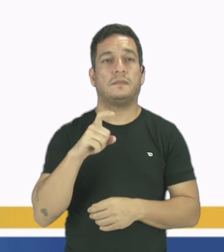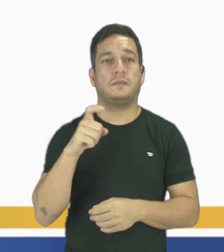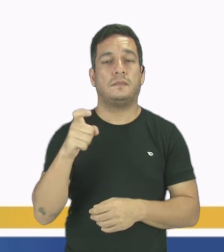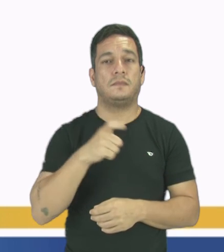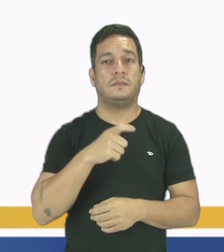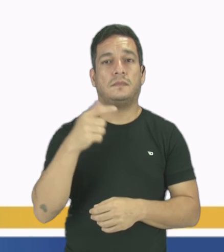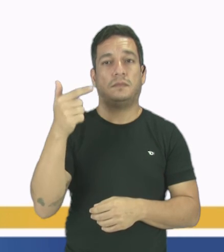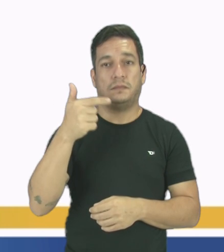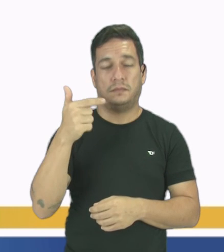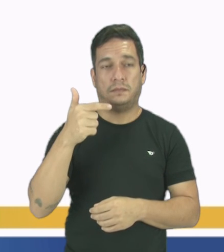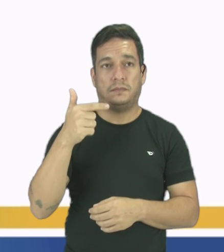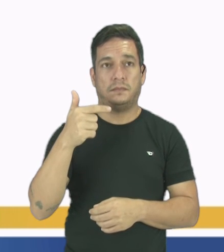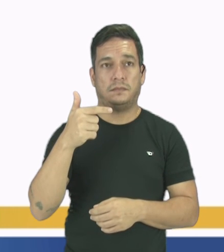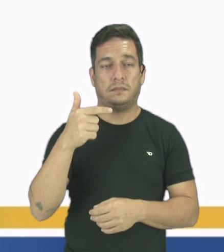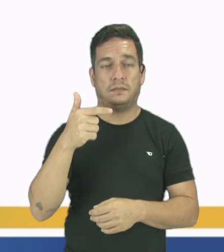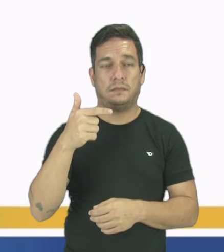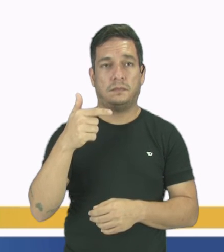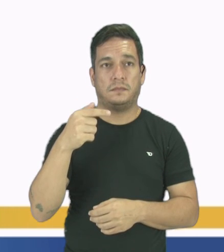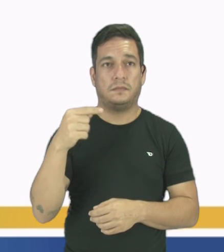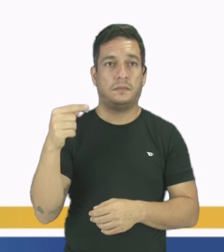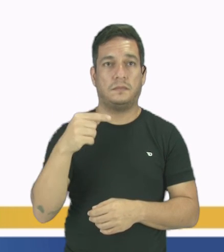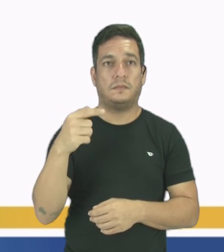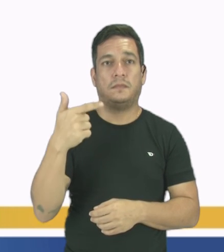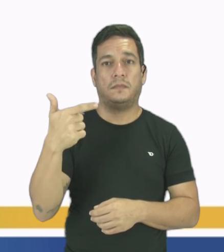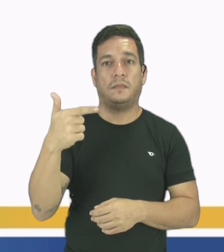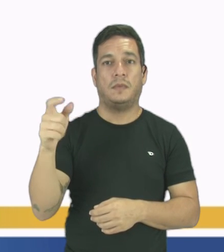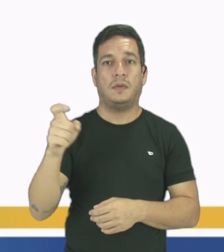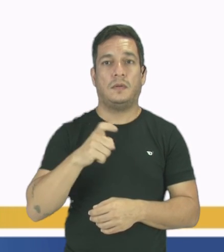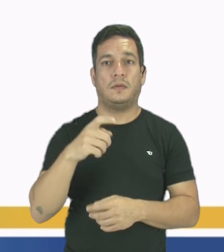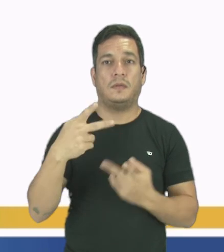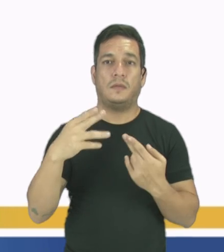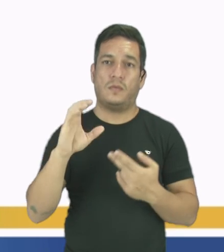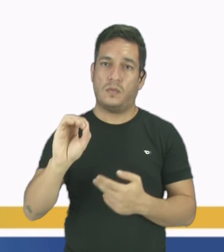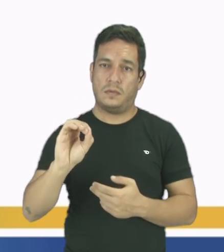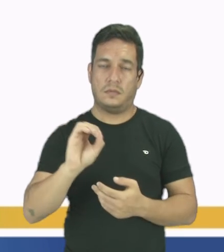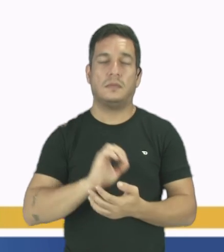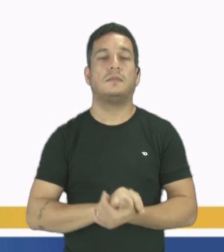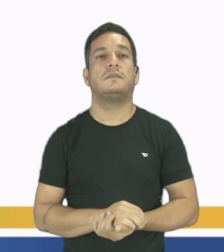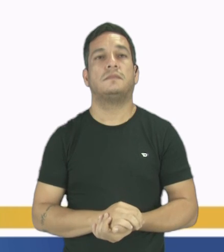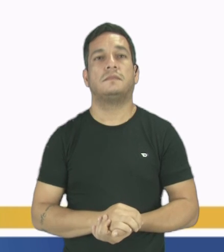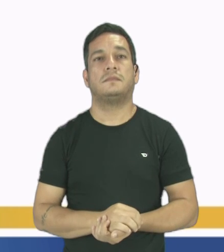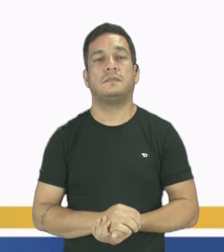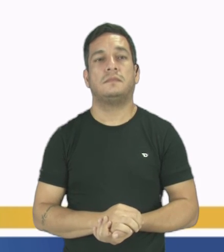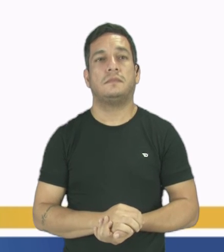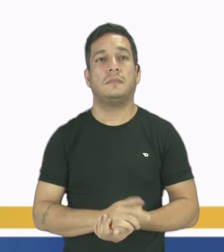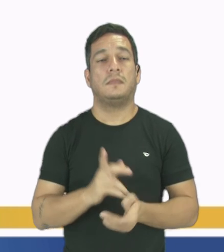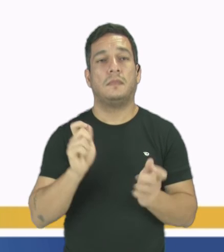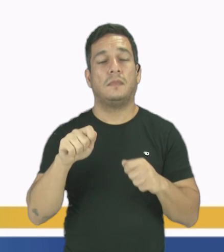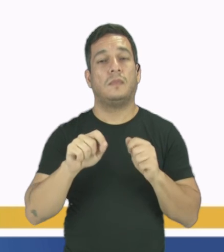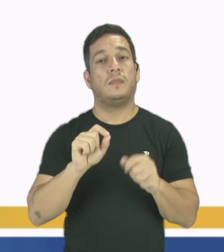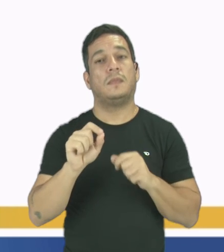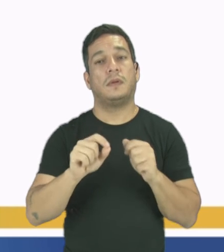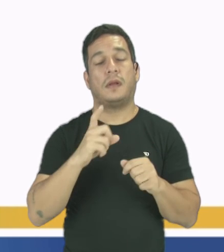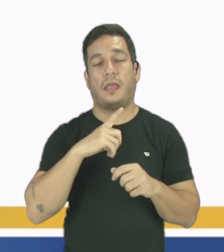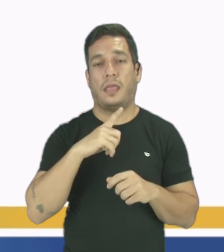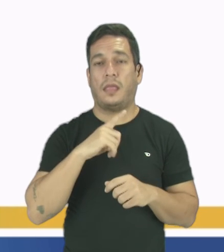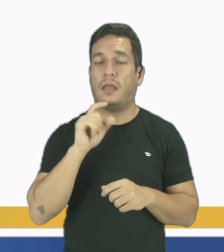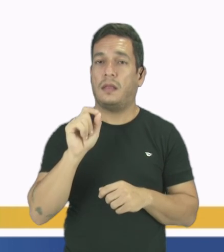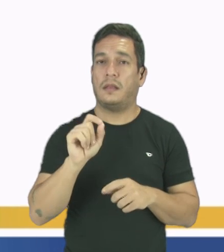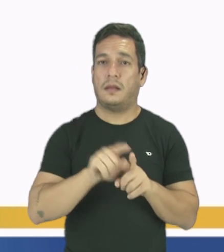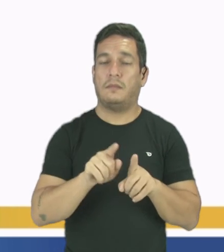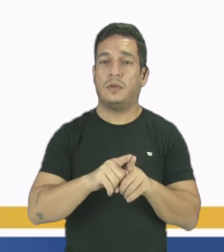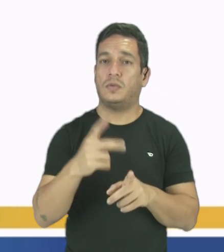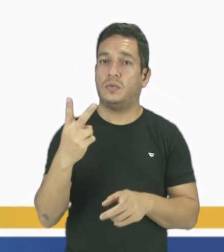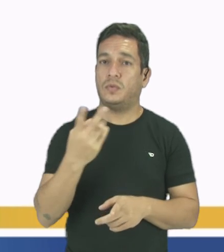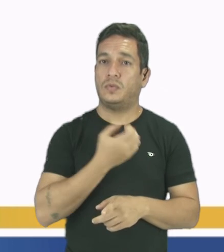ter uma equação do segundo grau com a nomenclatura x ao quadrado menos 2x igual a zero, que, por sua vez, nós vamos ter